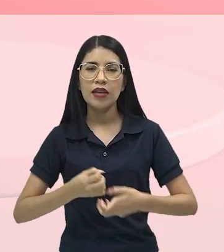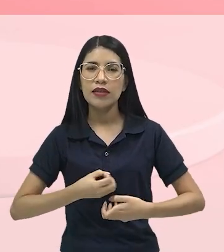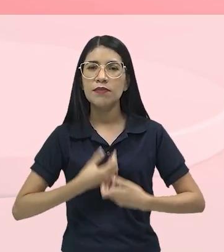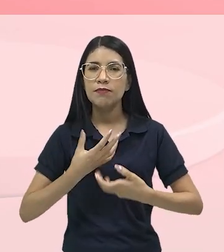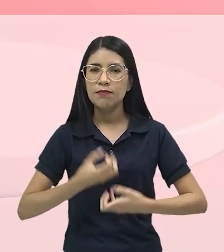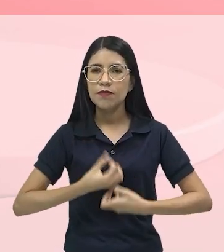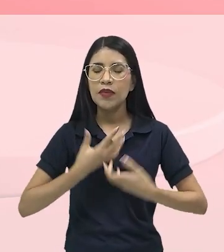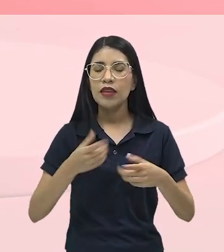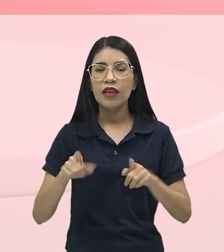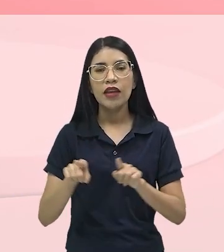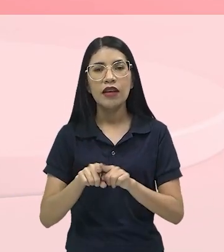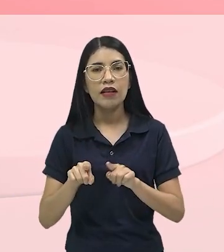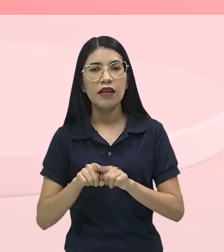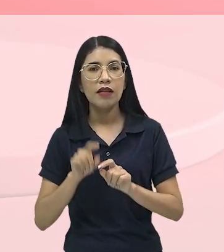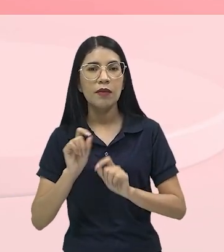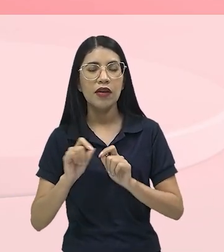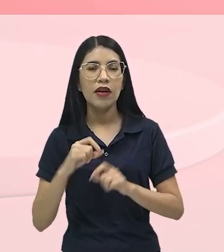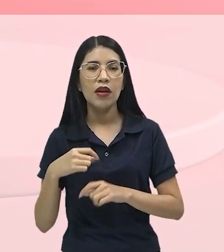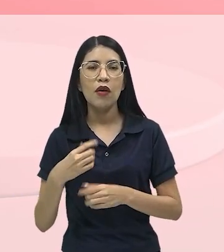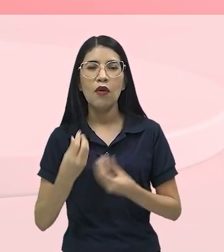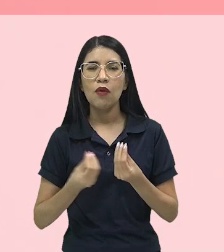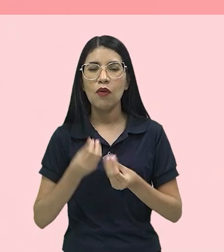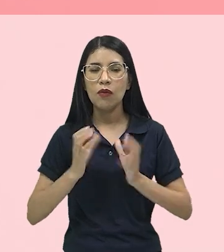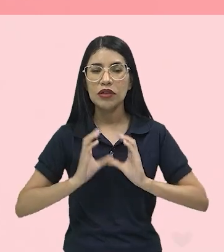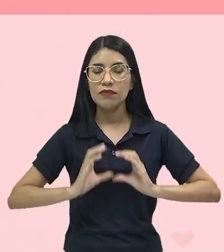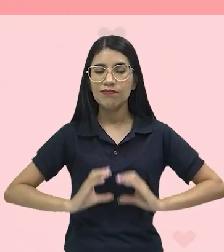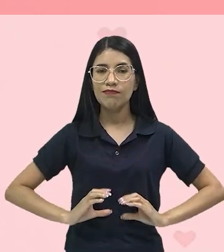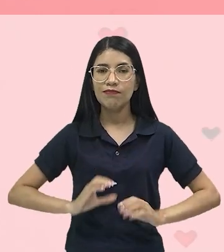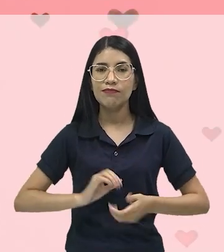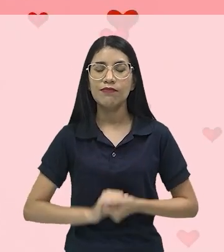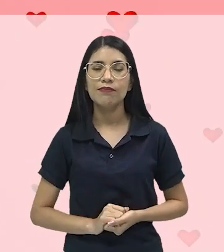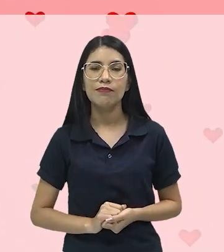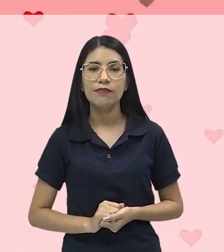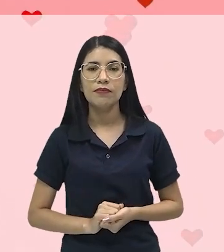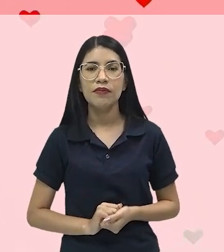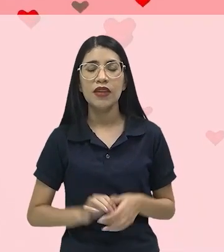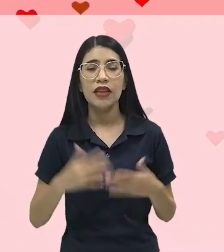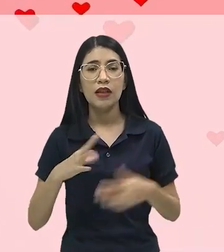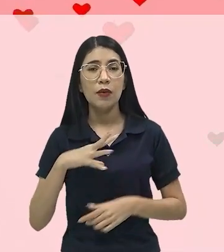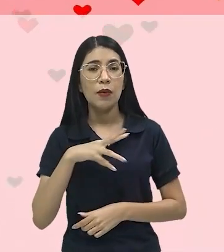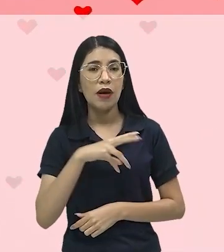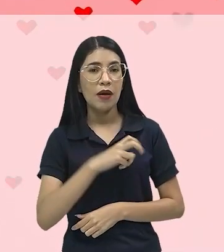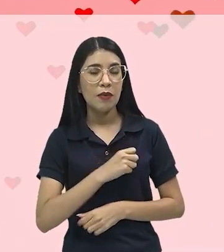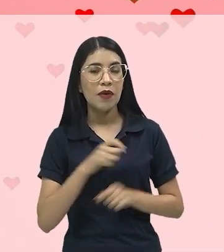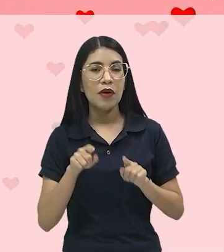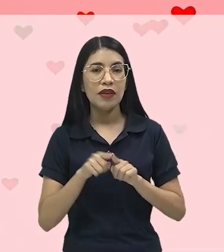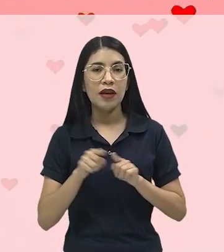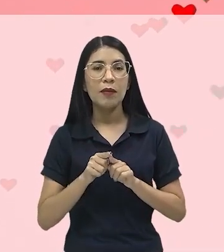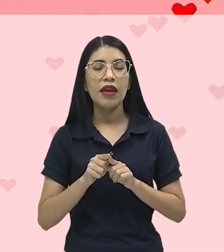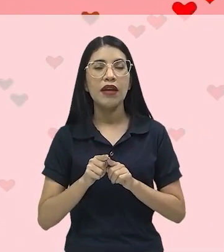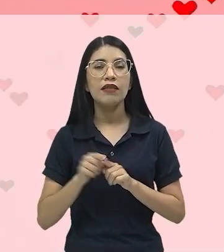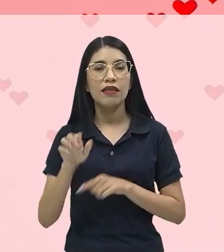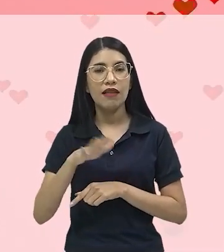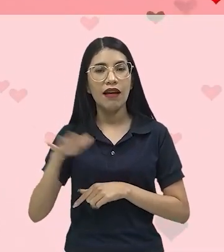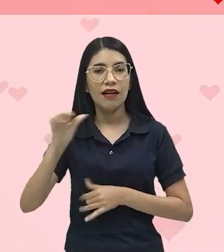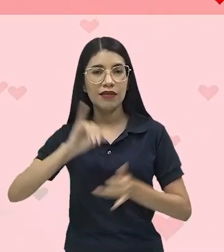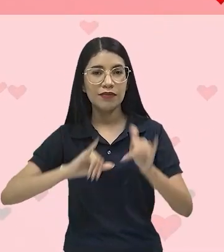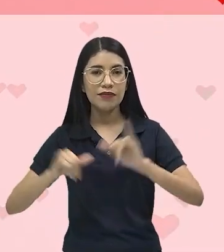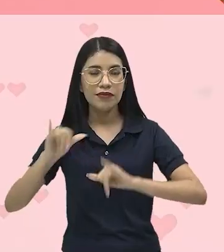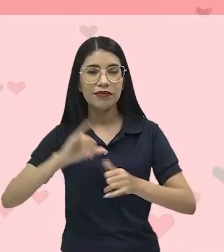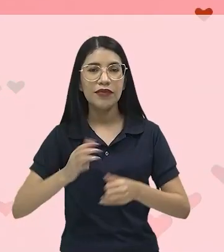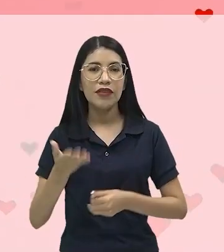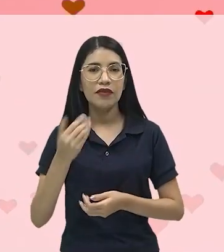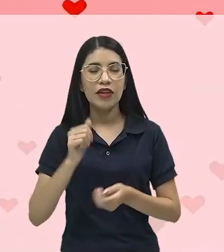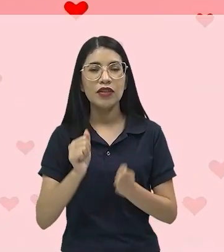emoções e também nos nossos comportamentos. Então, o amor também é química. Vem